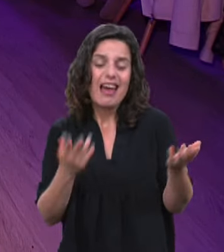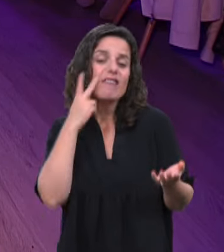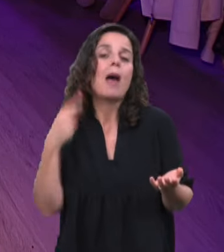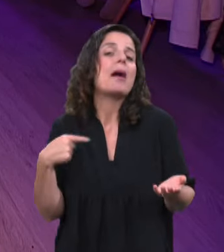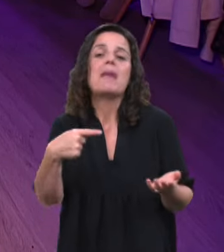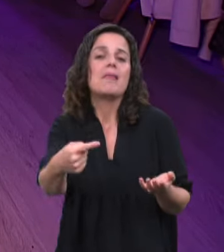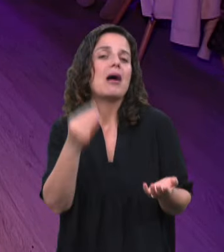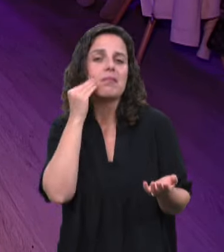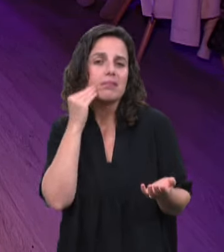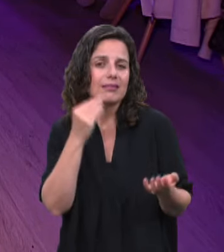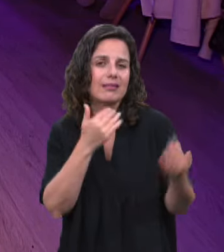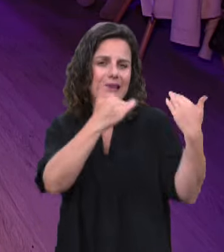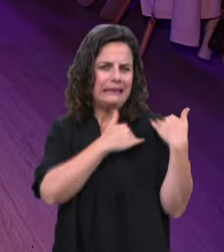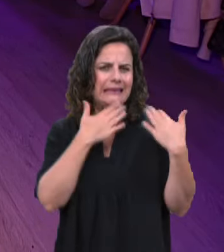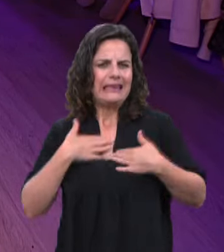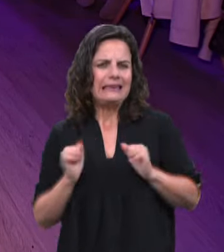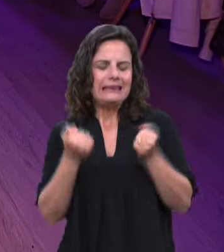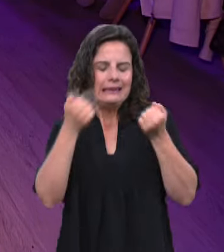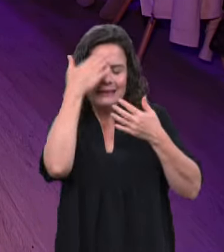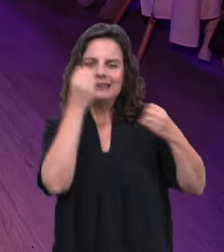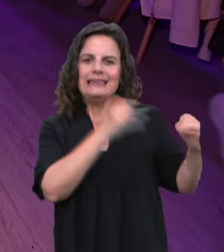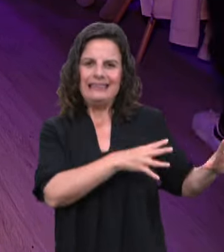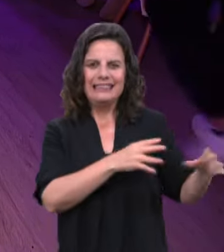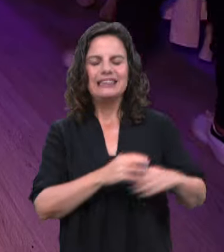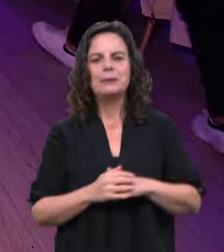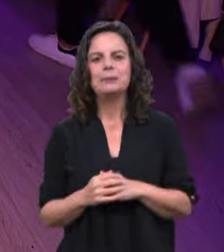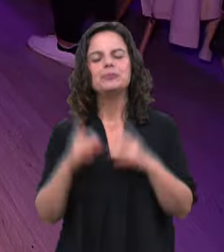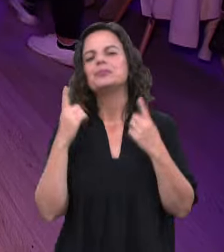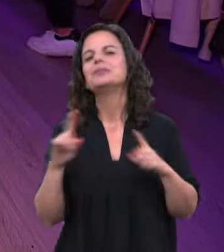responsabilidades do dia-a-dia que nos estressam.